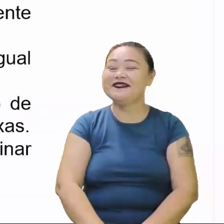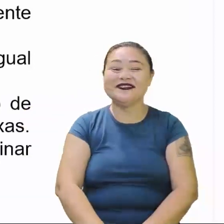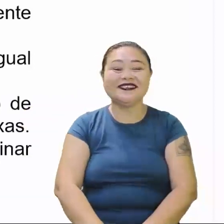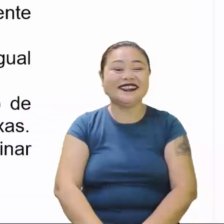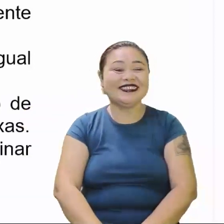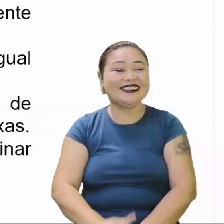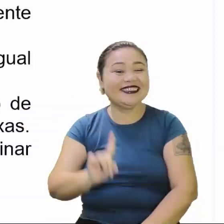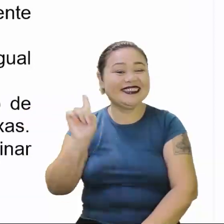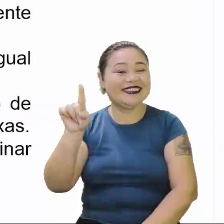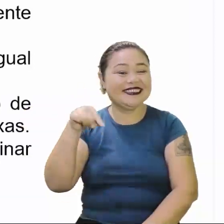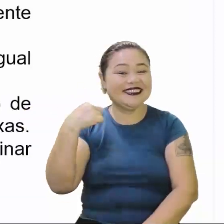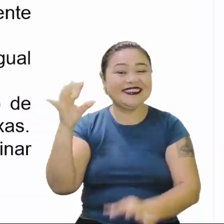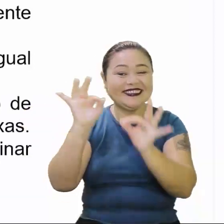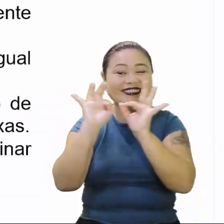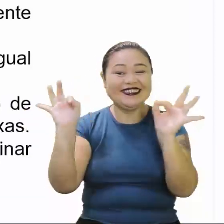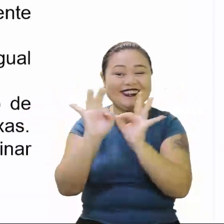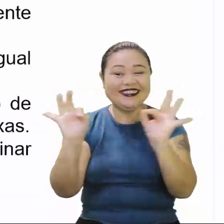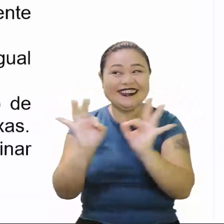A expressão